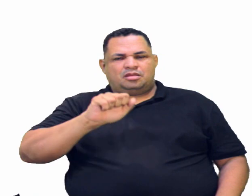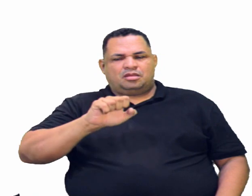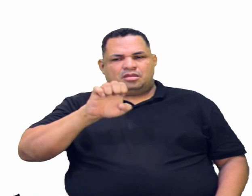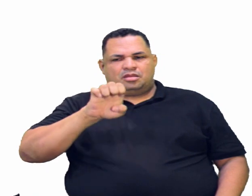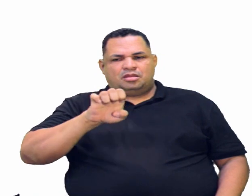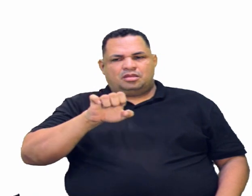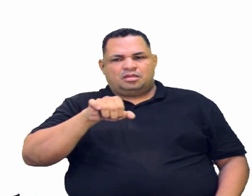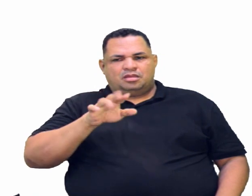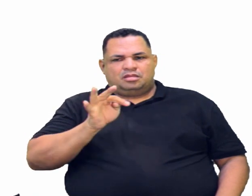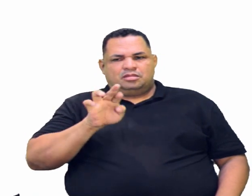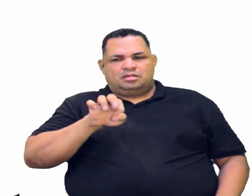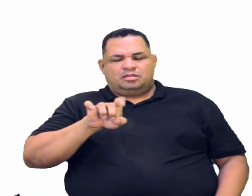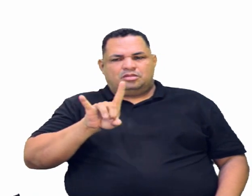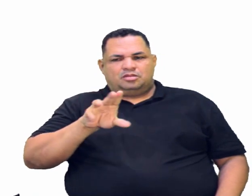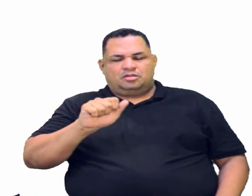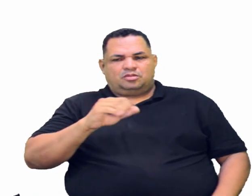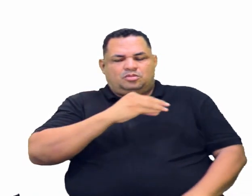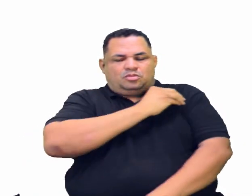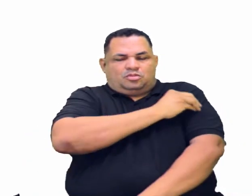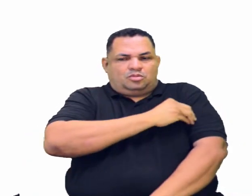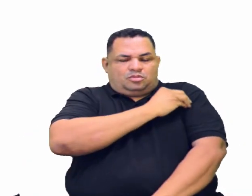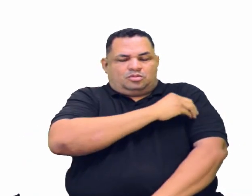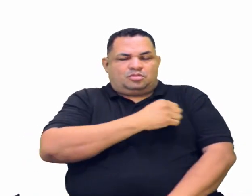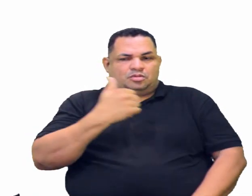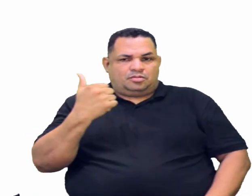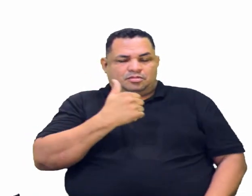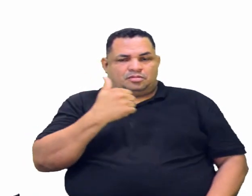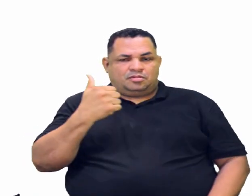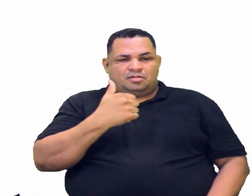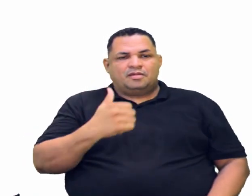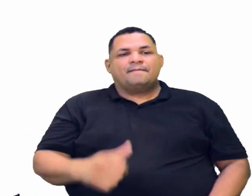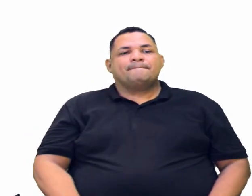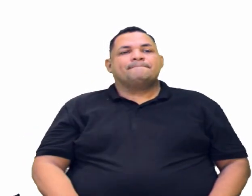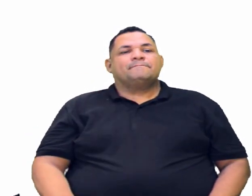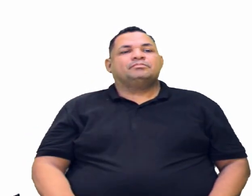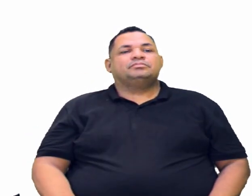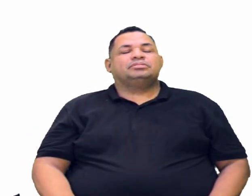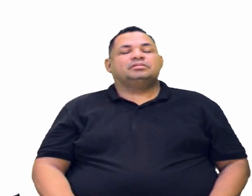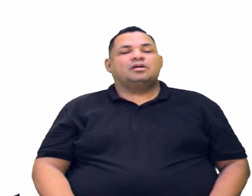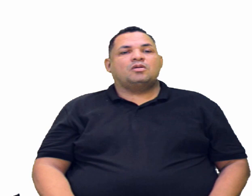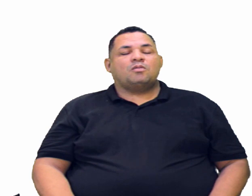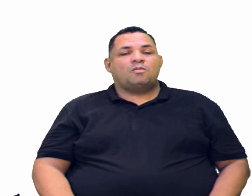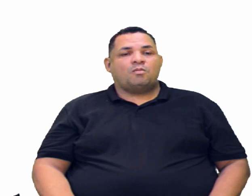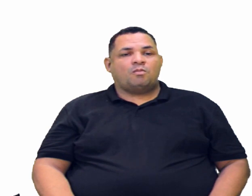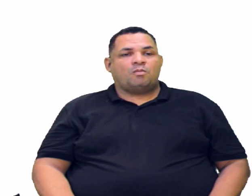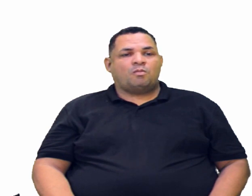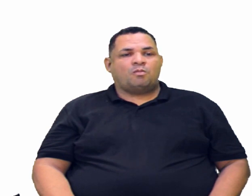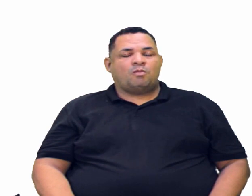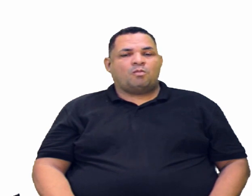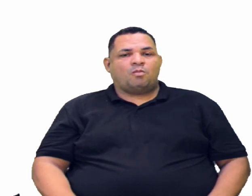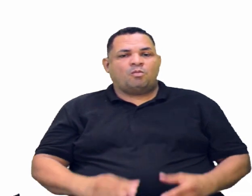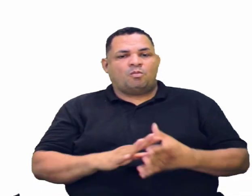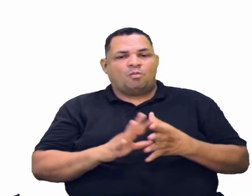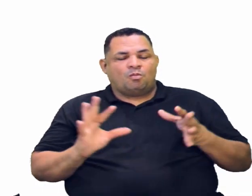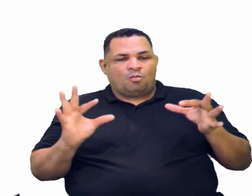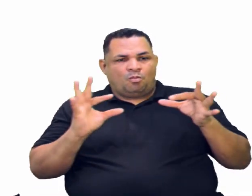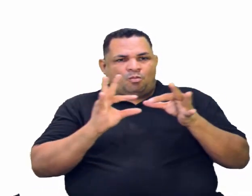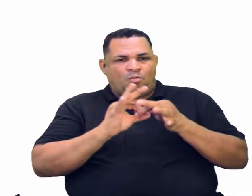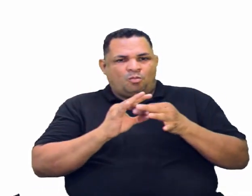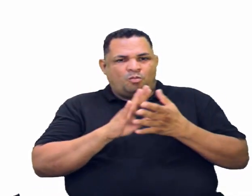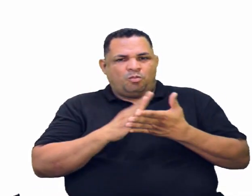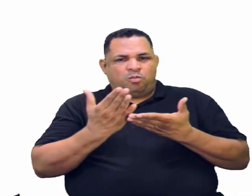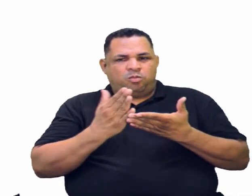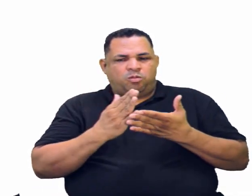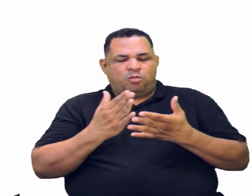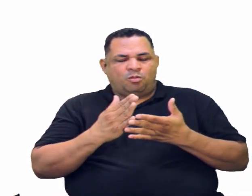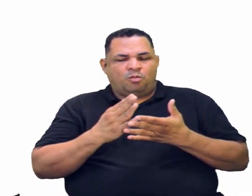já sabemos que é um álcool primário. Nós estamos falando de oxidação de um álcool primário, ou seja, a hidroxila está ligada a um carbono que é do